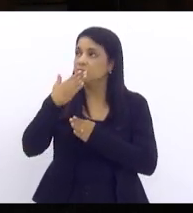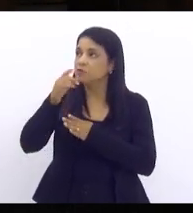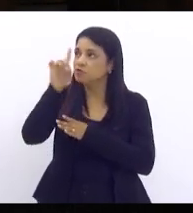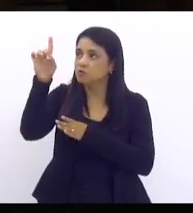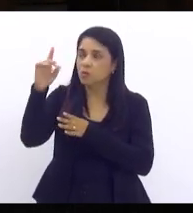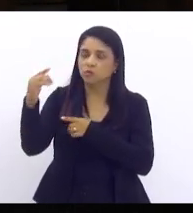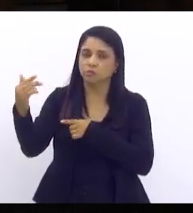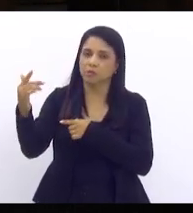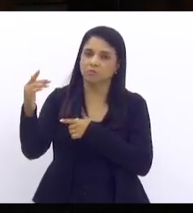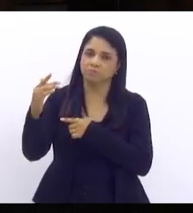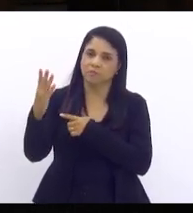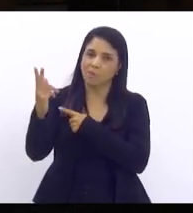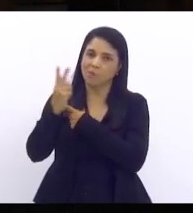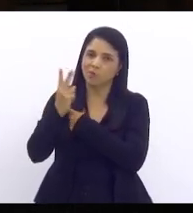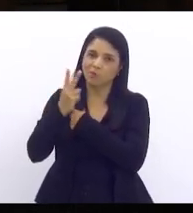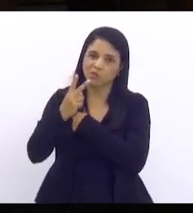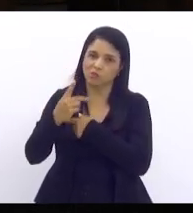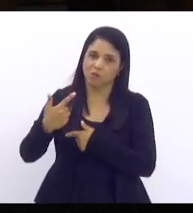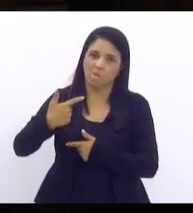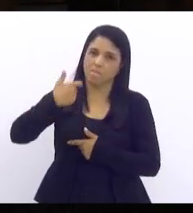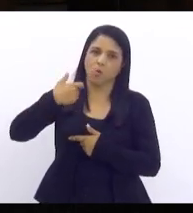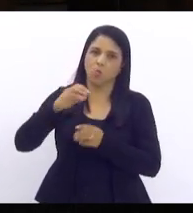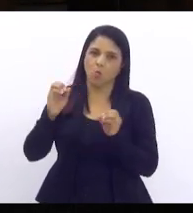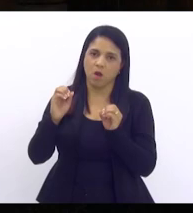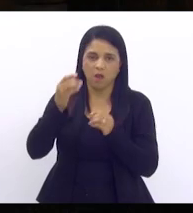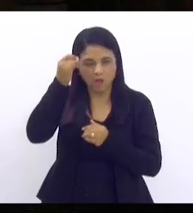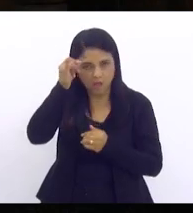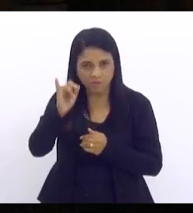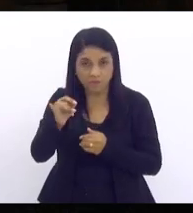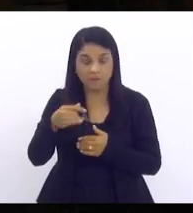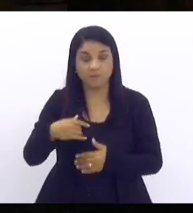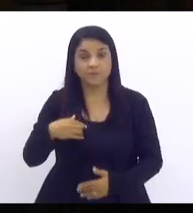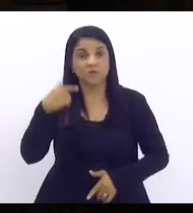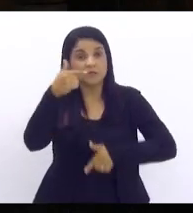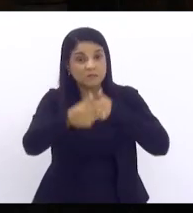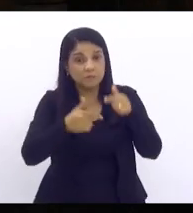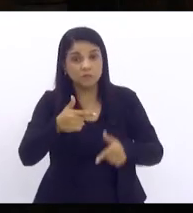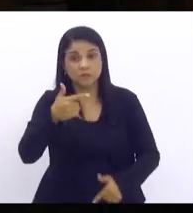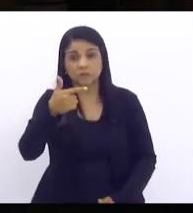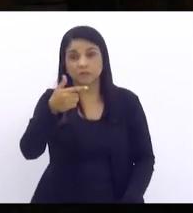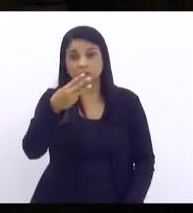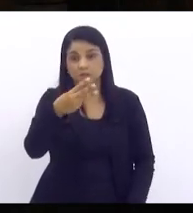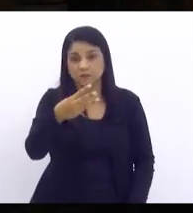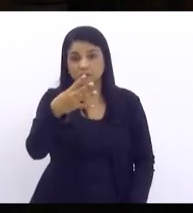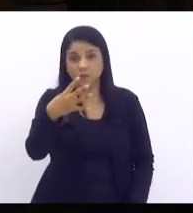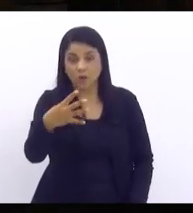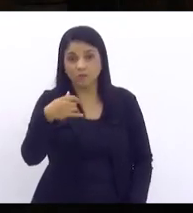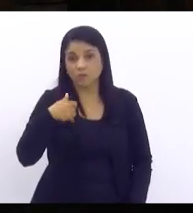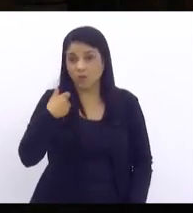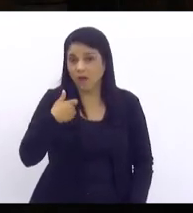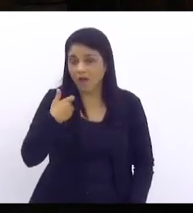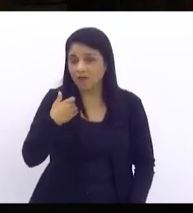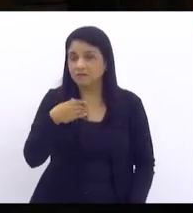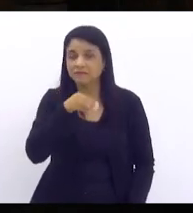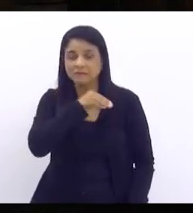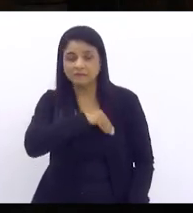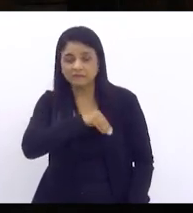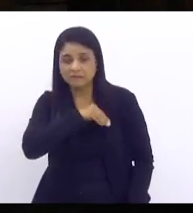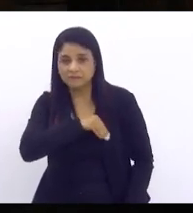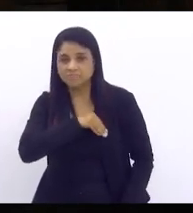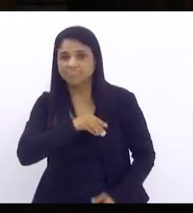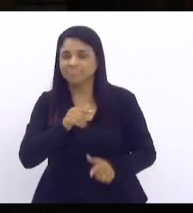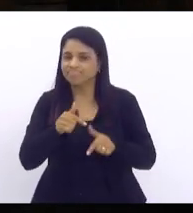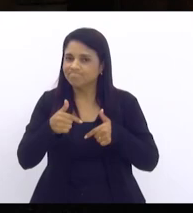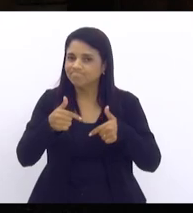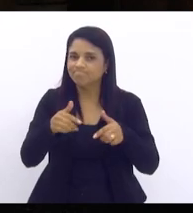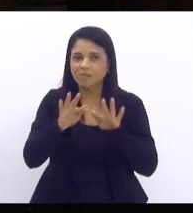morto. Um trabalhador de 34 anos estava tentando levar o sustento para a sua família, e